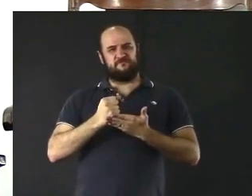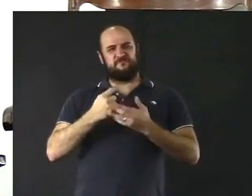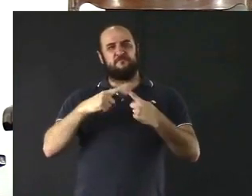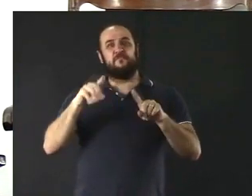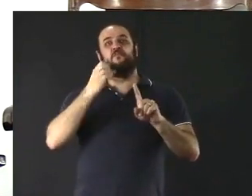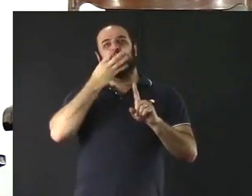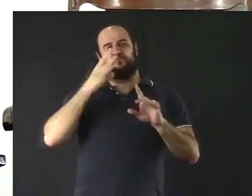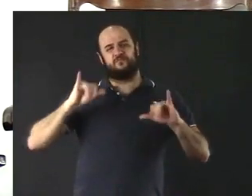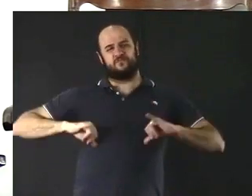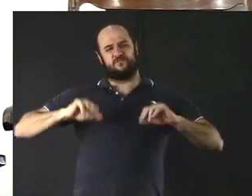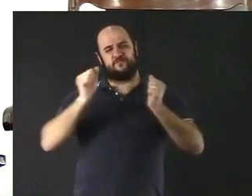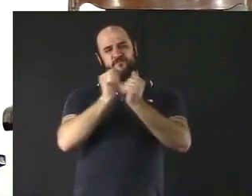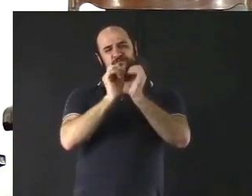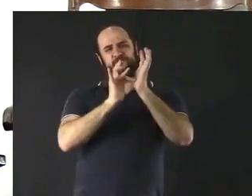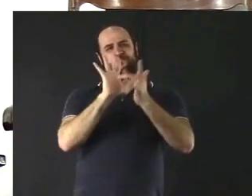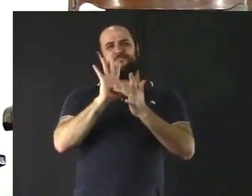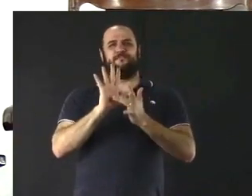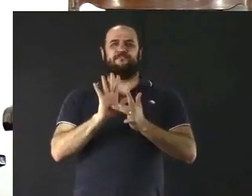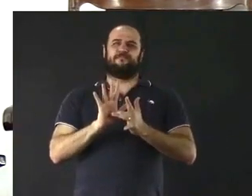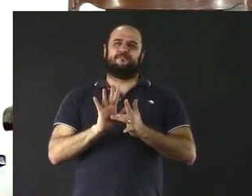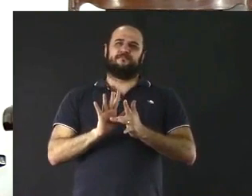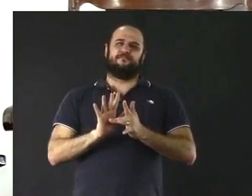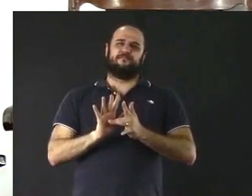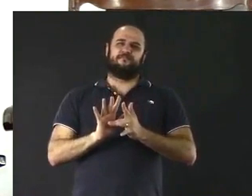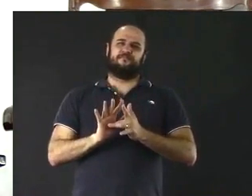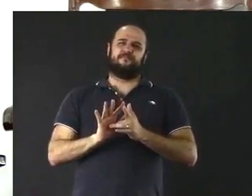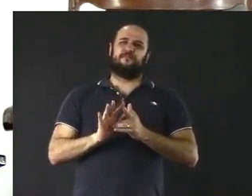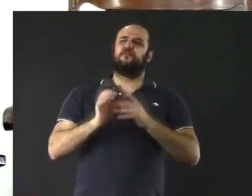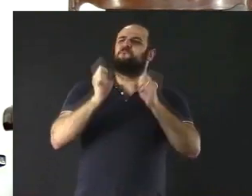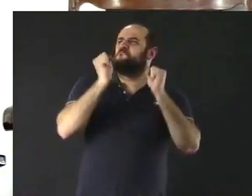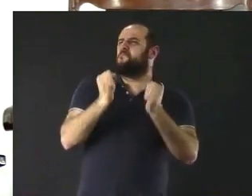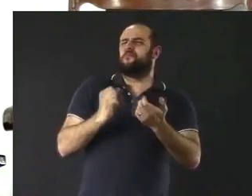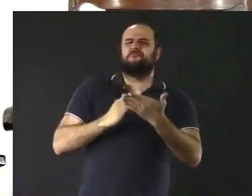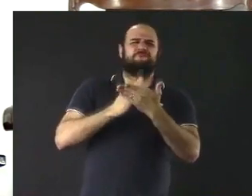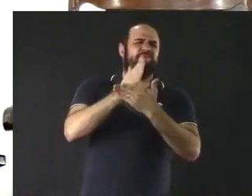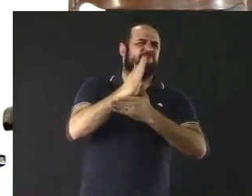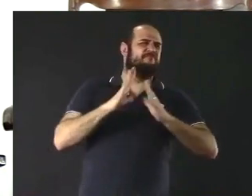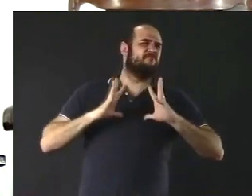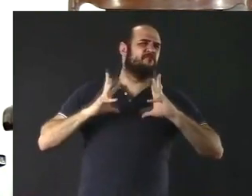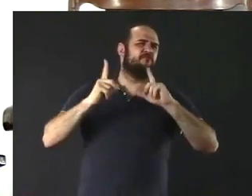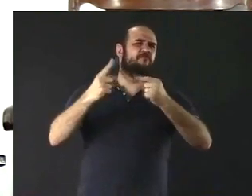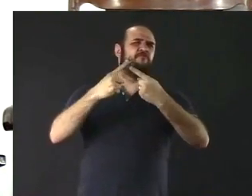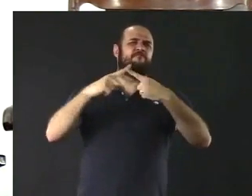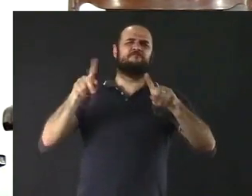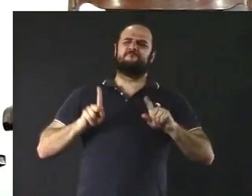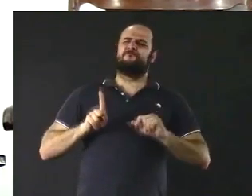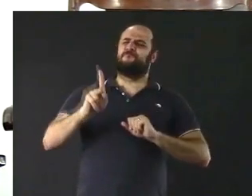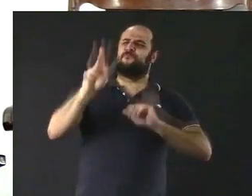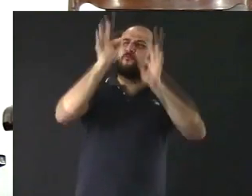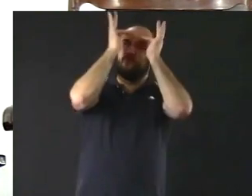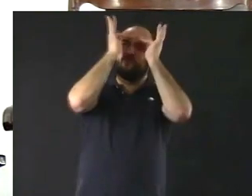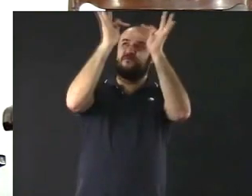Jesus? Que valeu a pena passar por tudo isso e permanecer fiel a Ele?